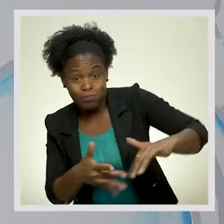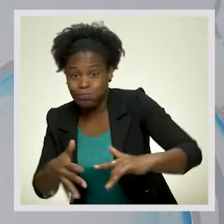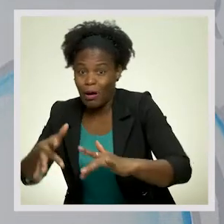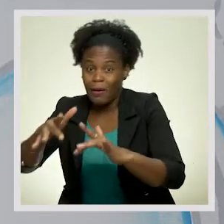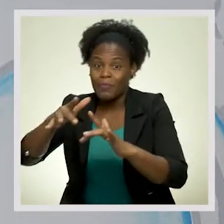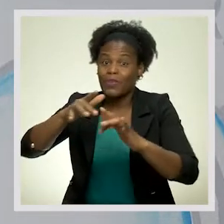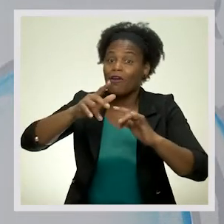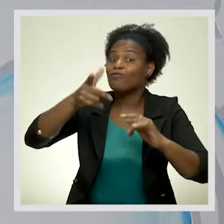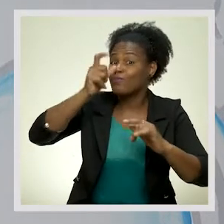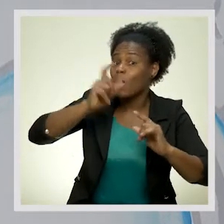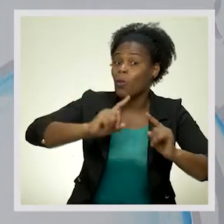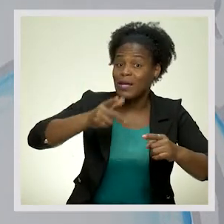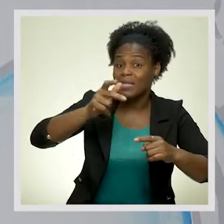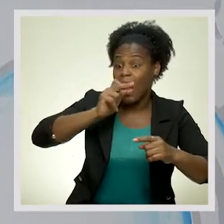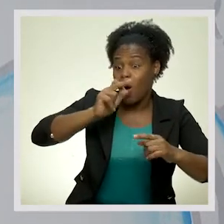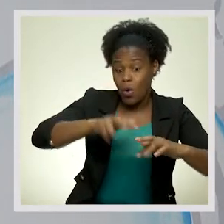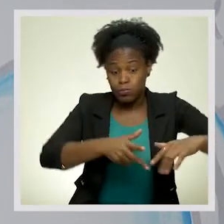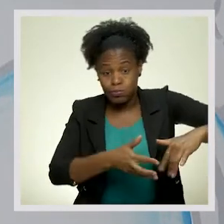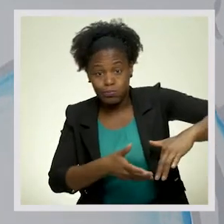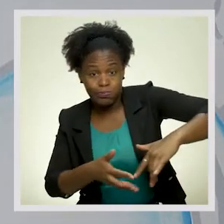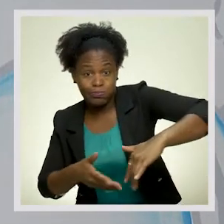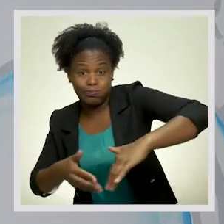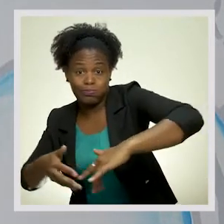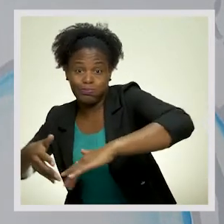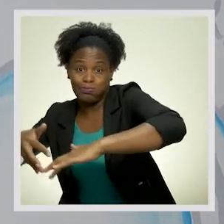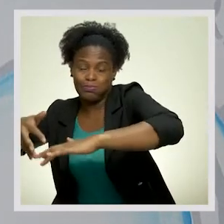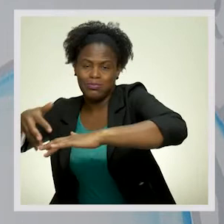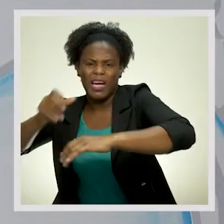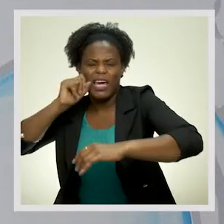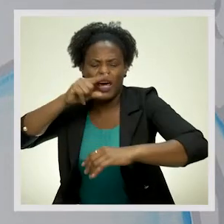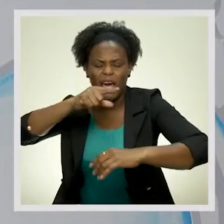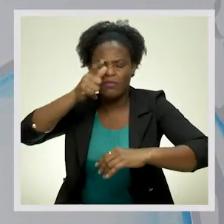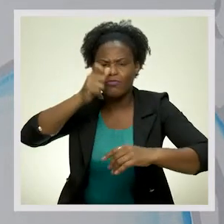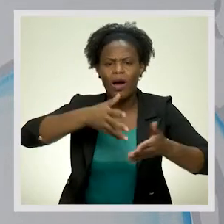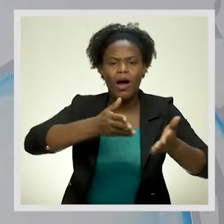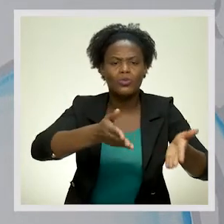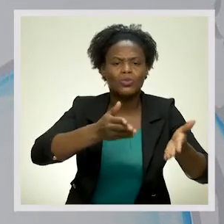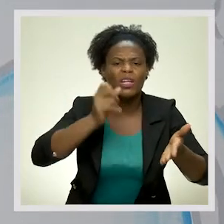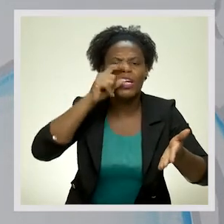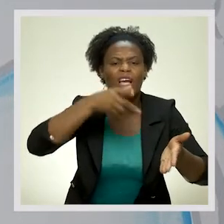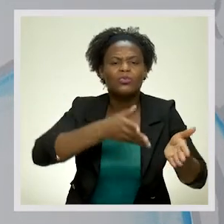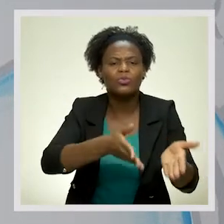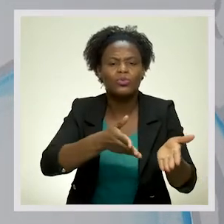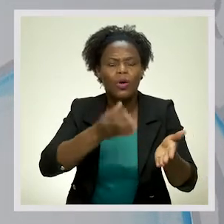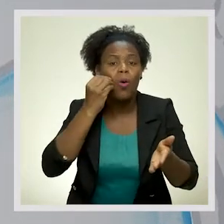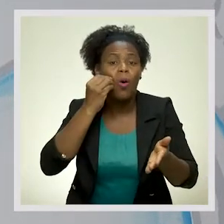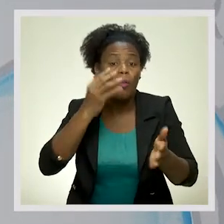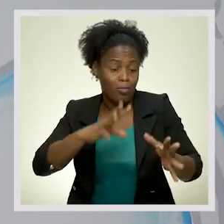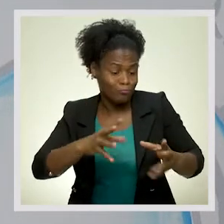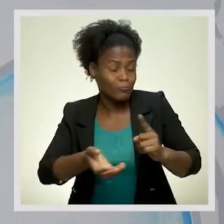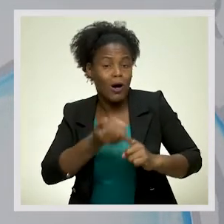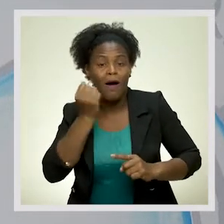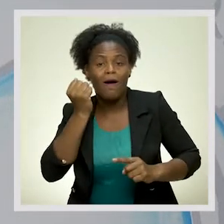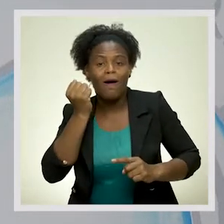levada pela água. E quem é que ajudou a formiga, afinal? Como é que ele conseguiu? Ela